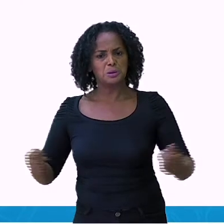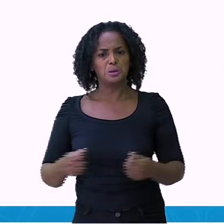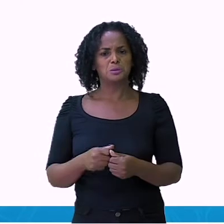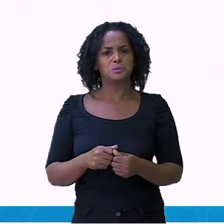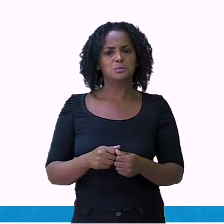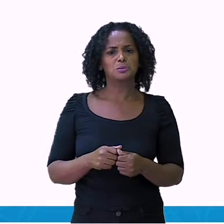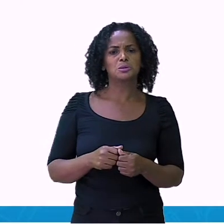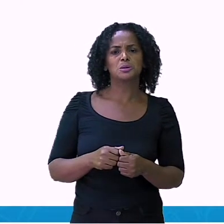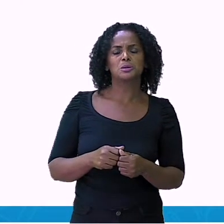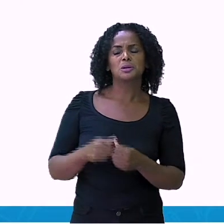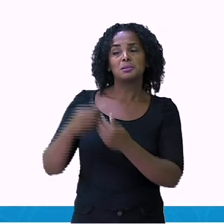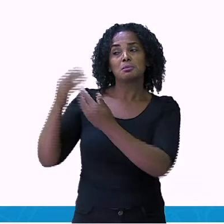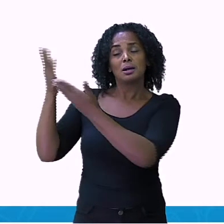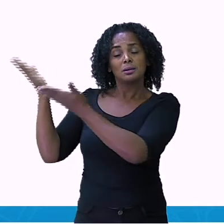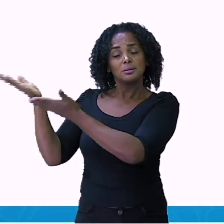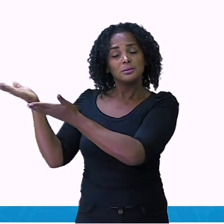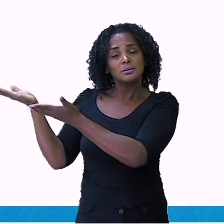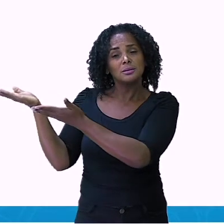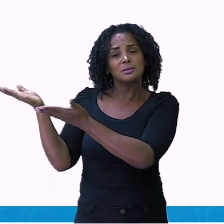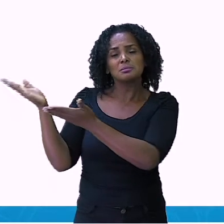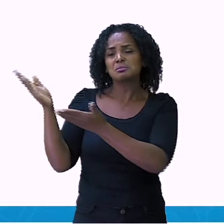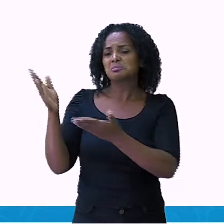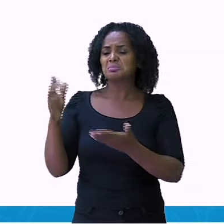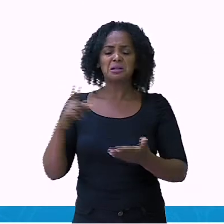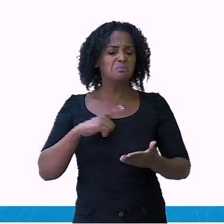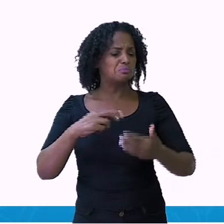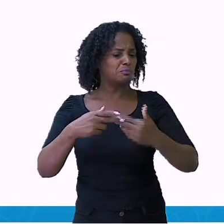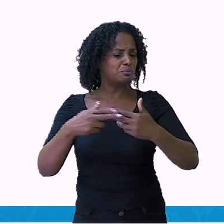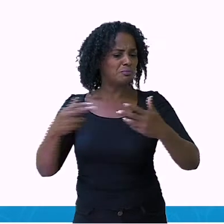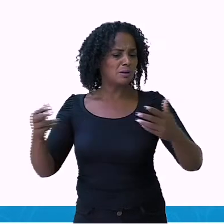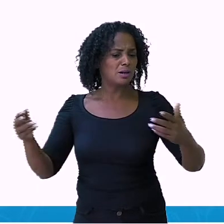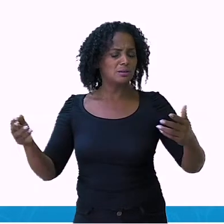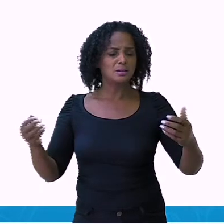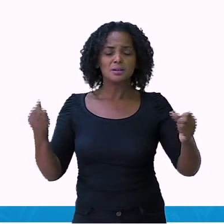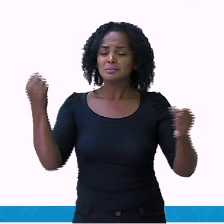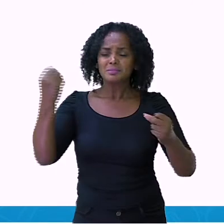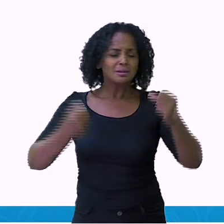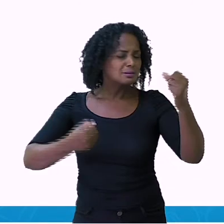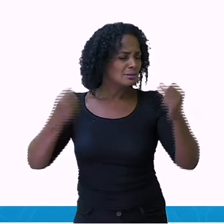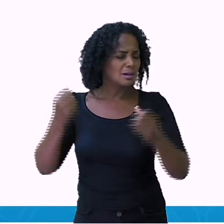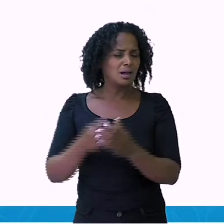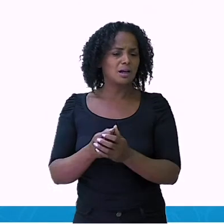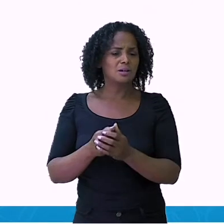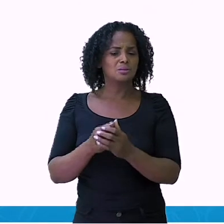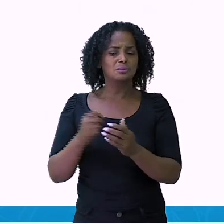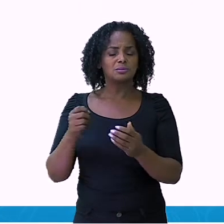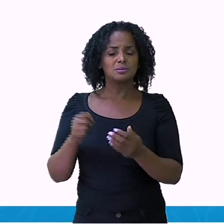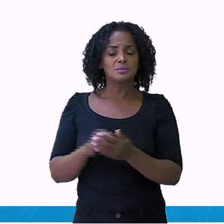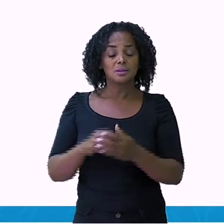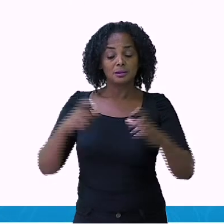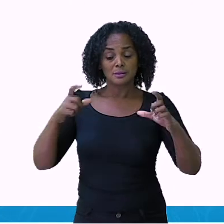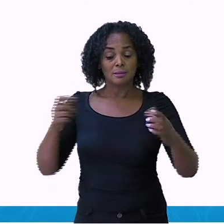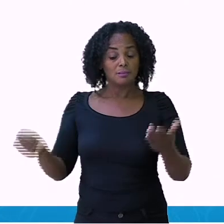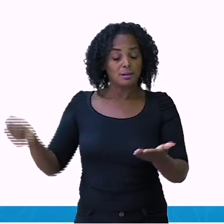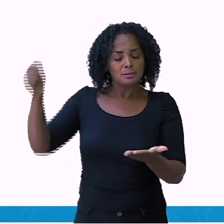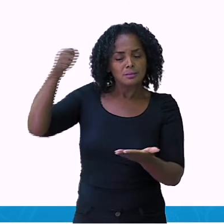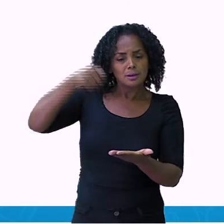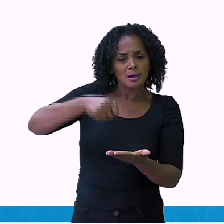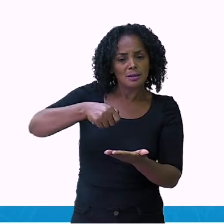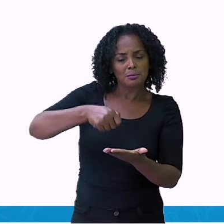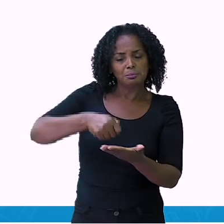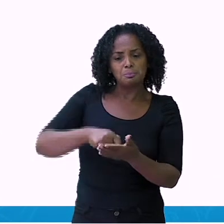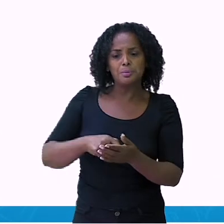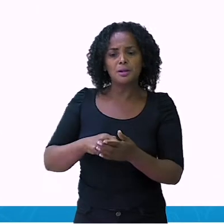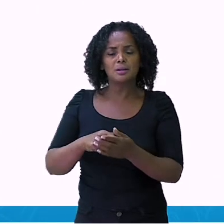imagem aqui eu tentei trazer para vocês diferentes coisas, olha, cabo, tampa de panela de pressão, ferramentas para